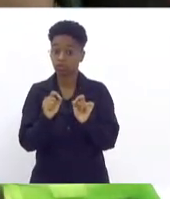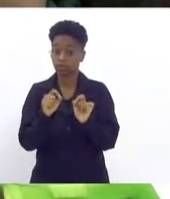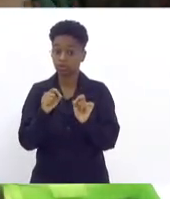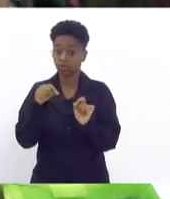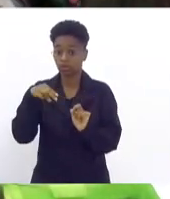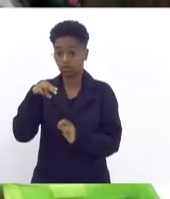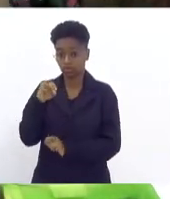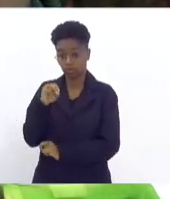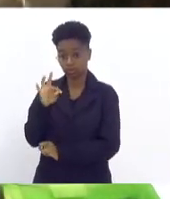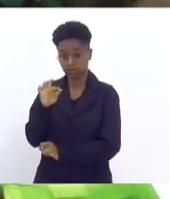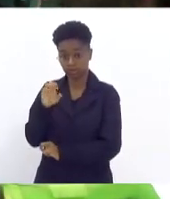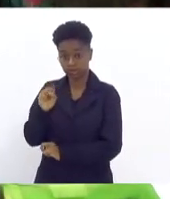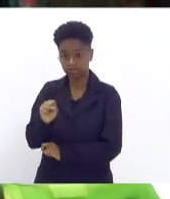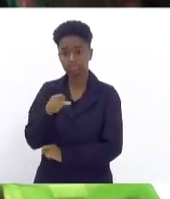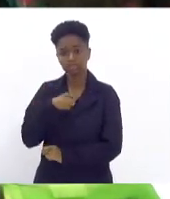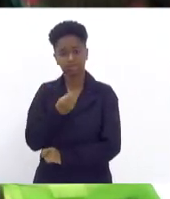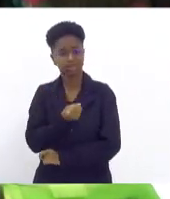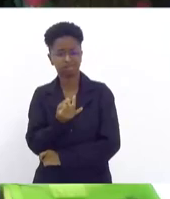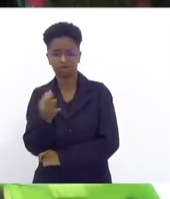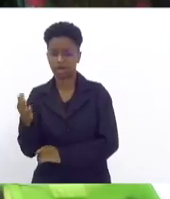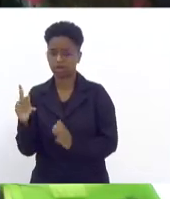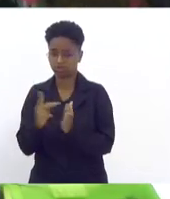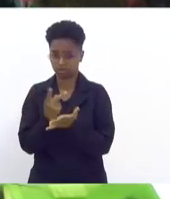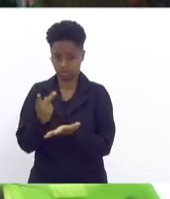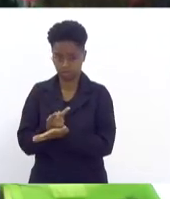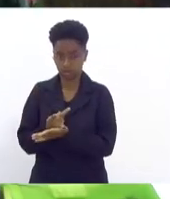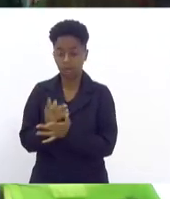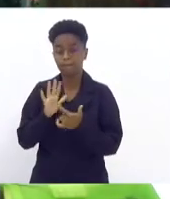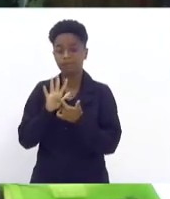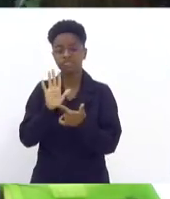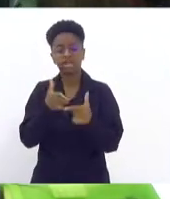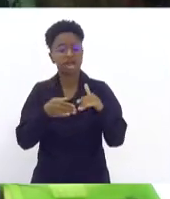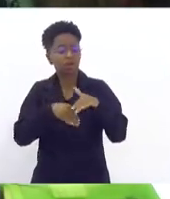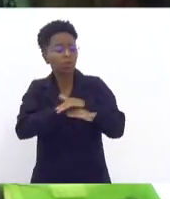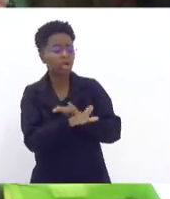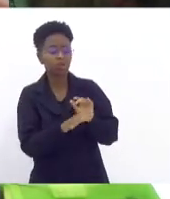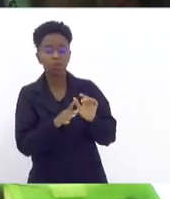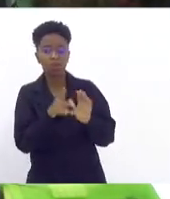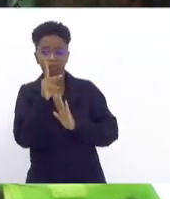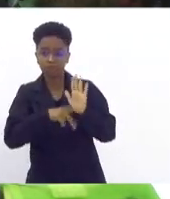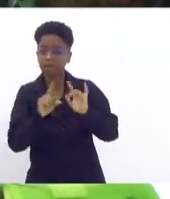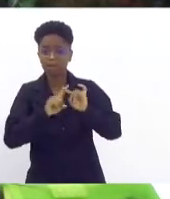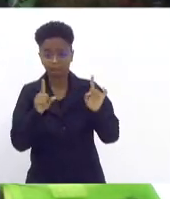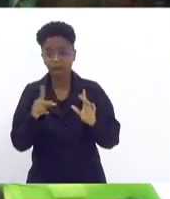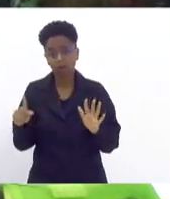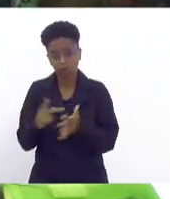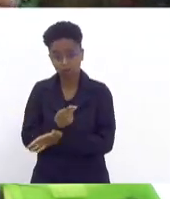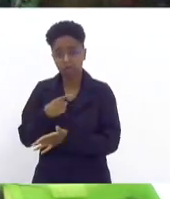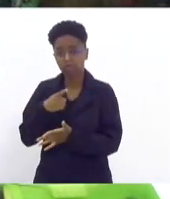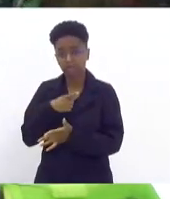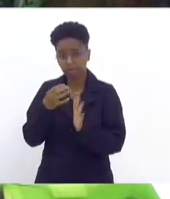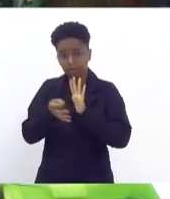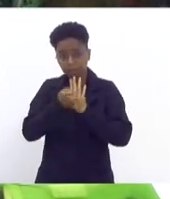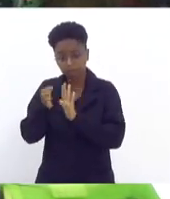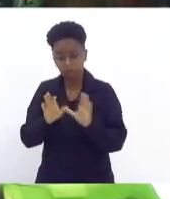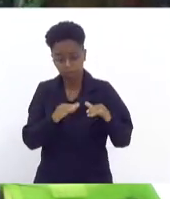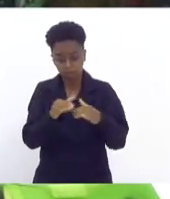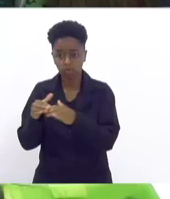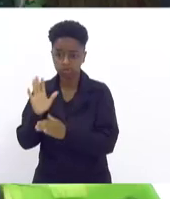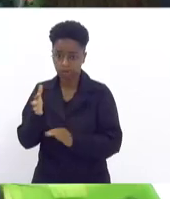está eivado desses erros, de dizer que foi arquivado o projeto que está tramitando com parecer de comissão,